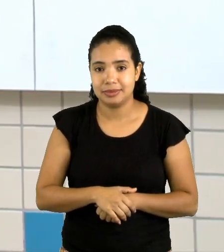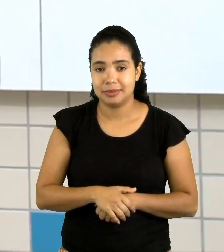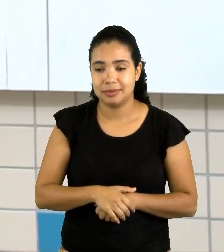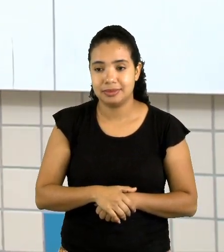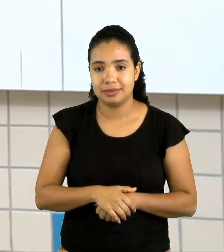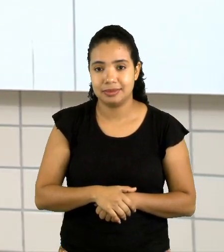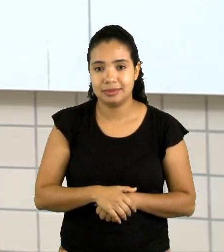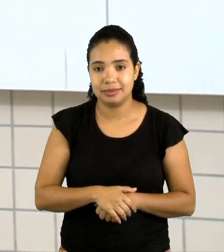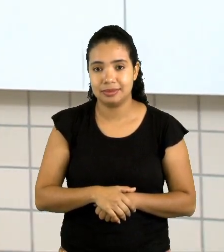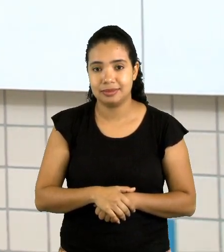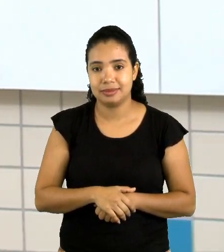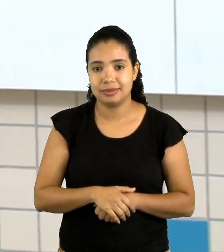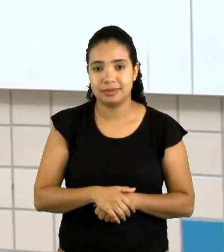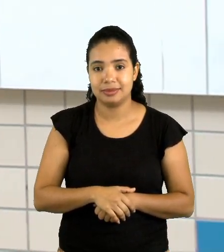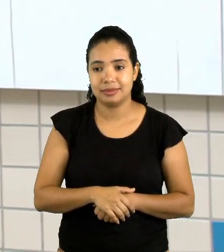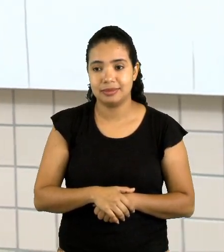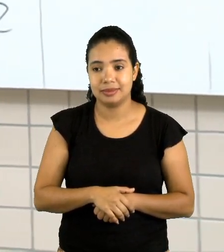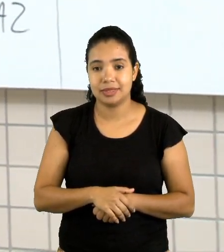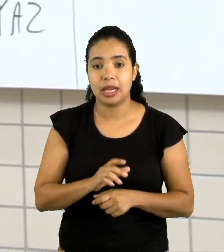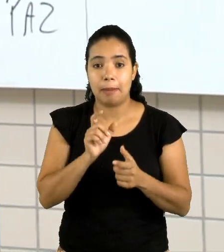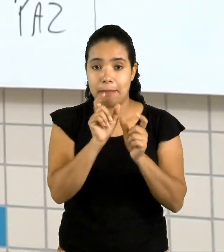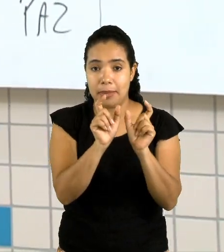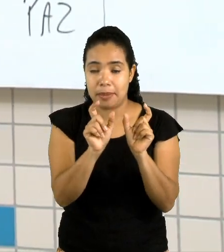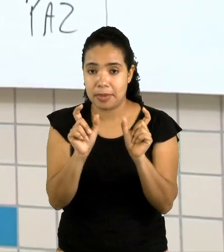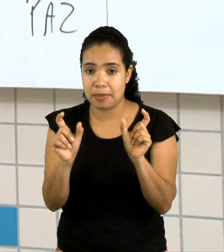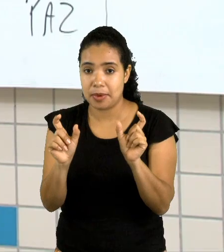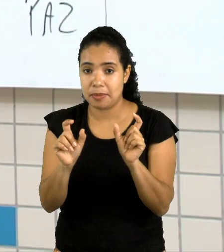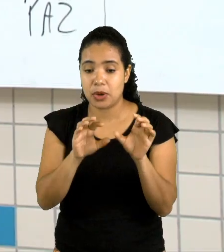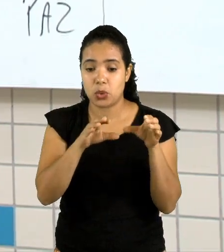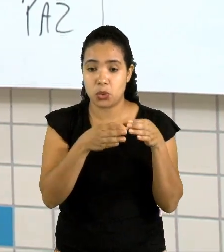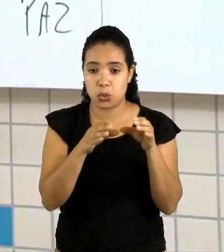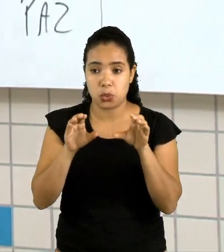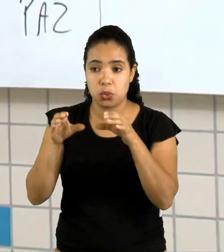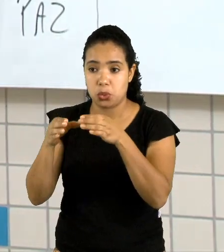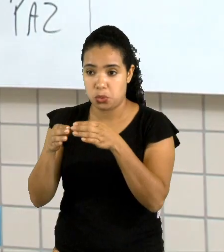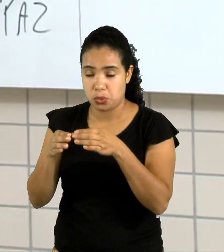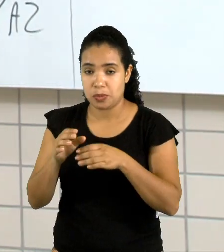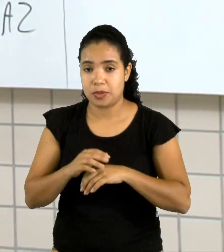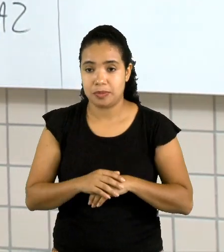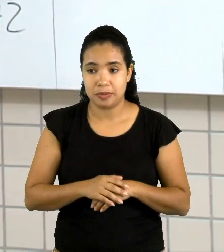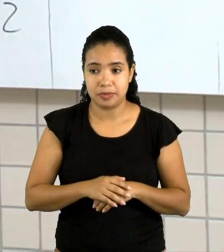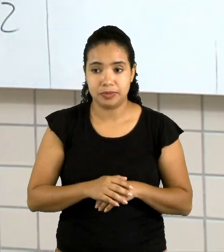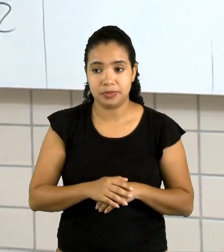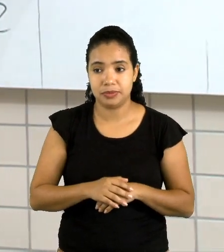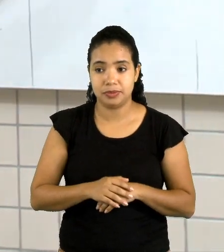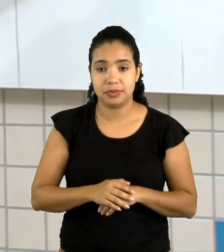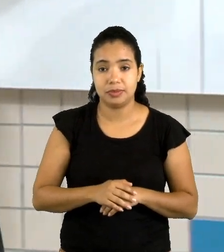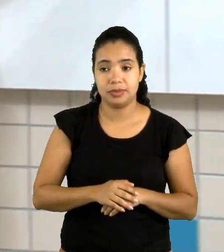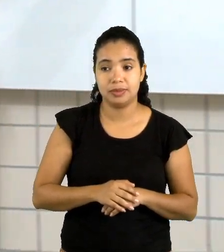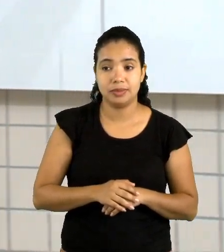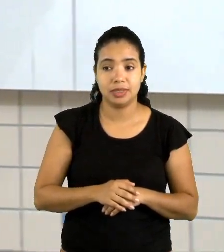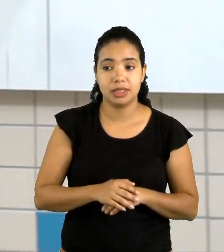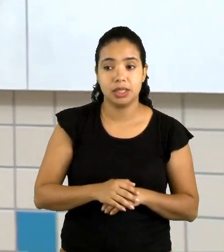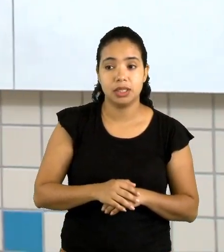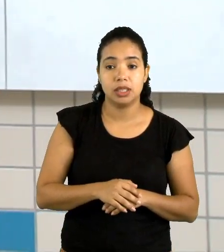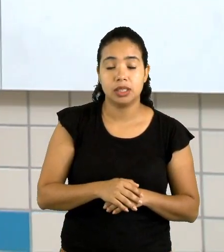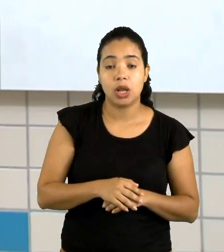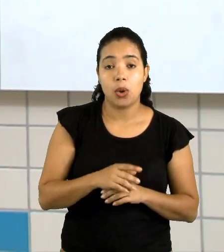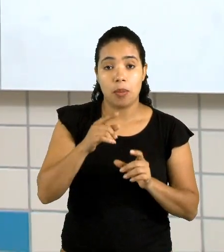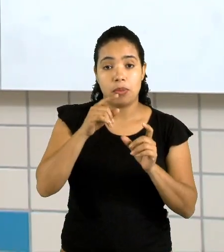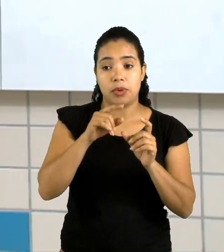Vamos dividir essas palavras em dois grupos. Nos grupos acentuados e nos